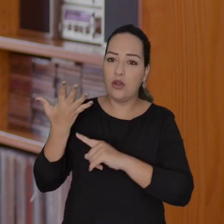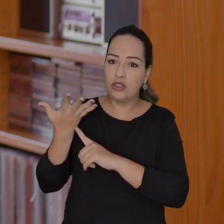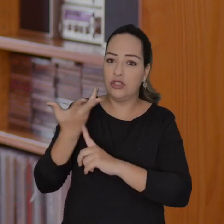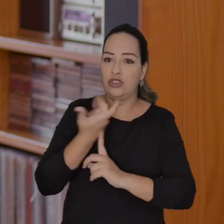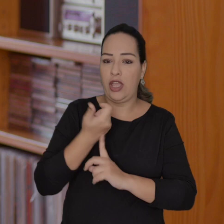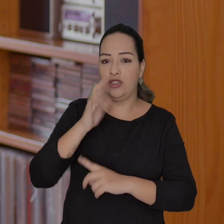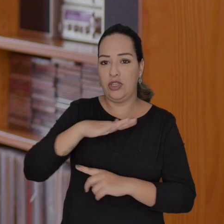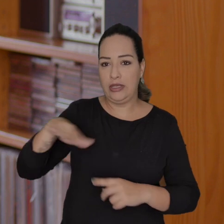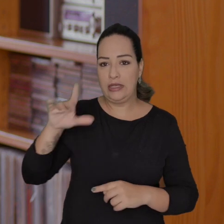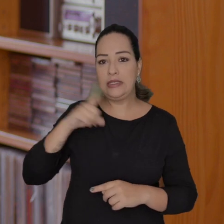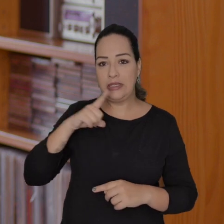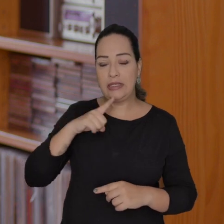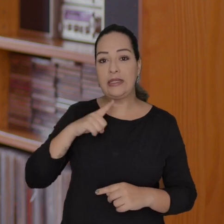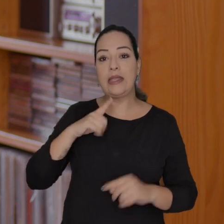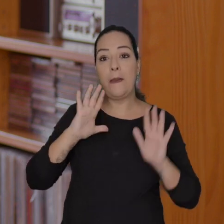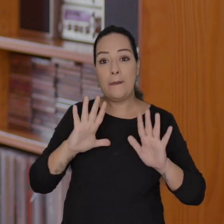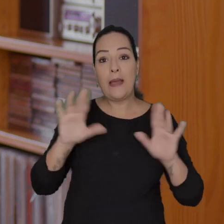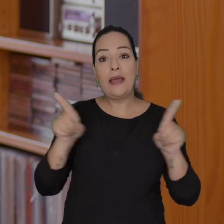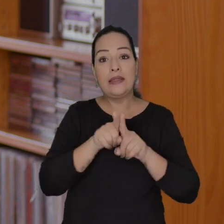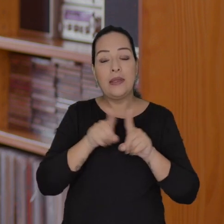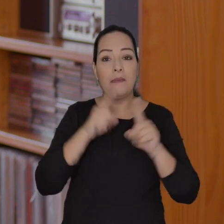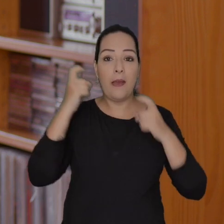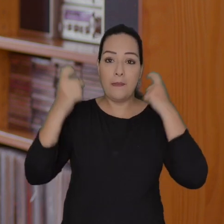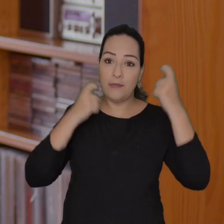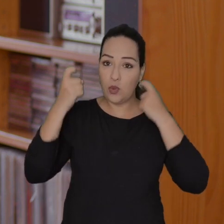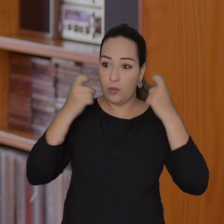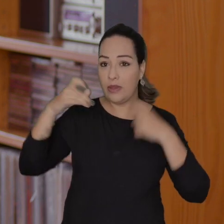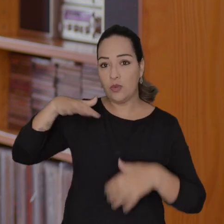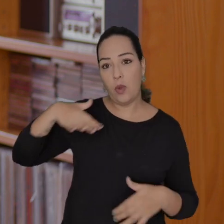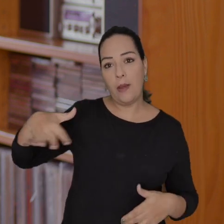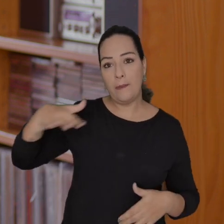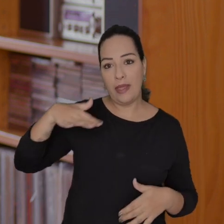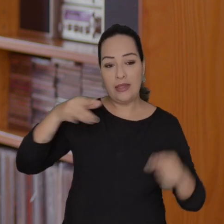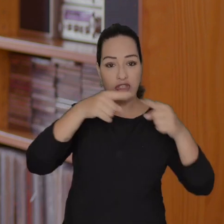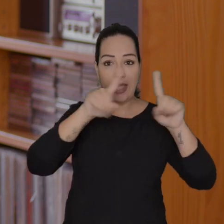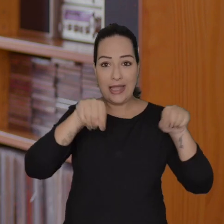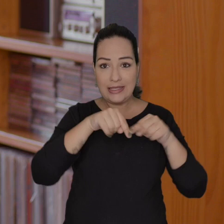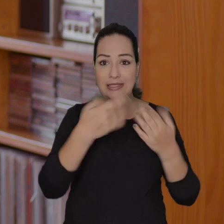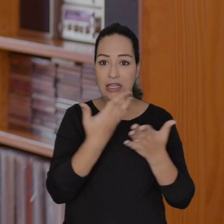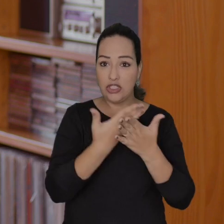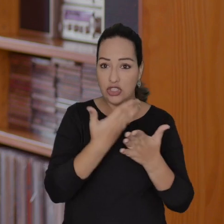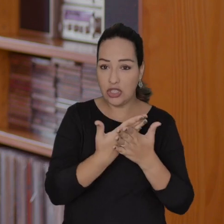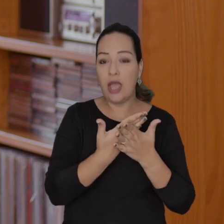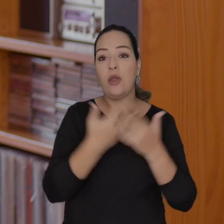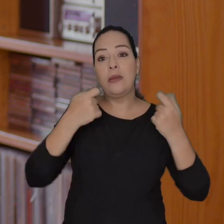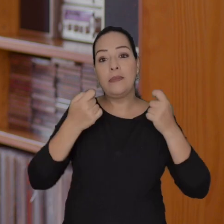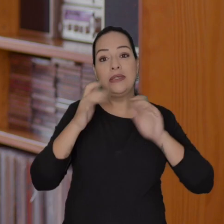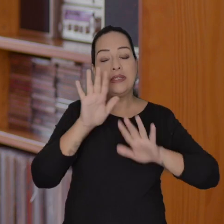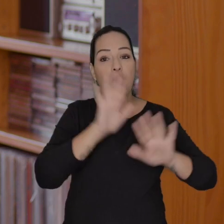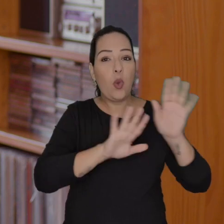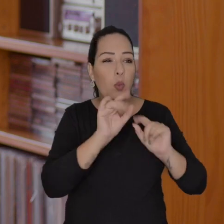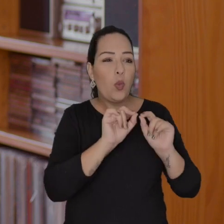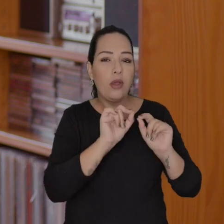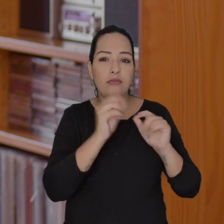que as crianças têm, de atividade artística, mas também essa preocupação com o ambiente, a sala de aula, esse